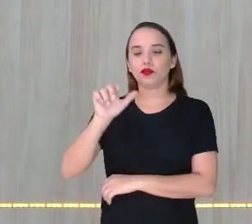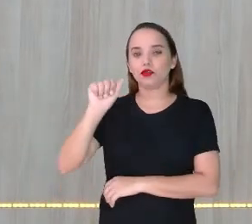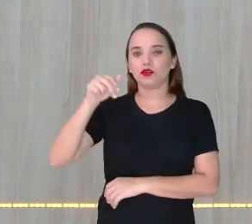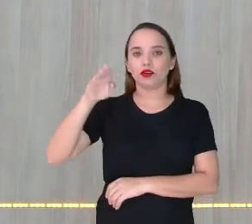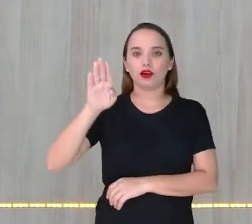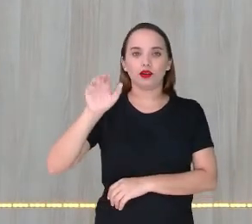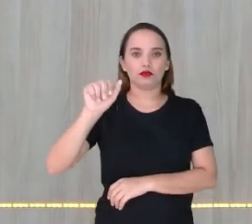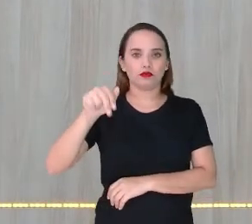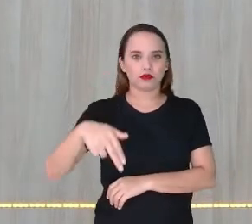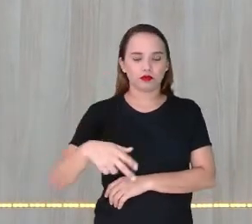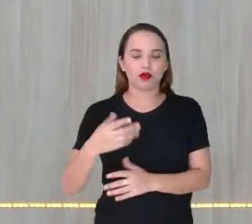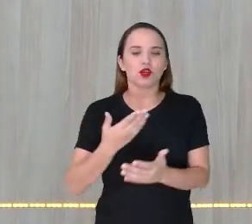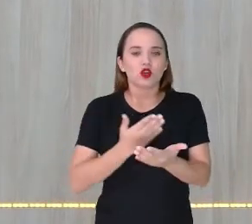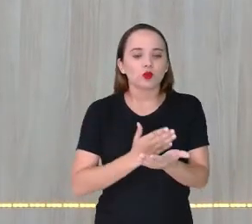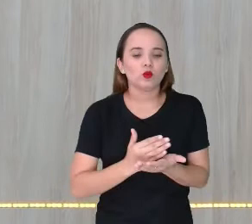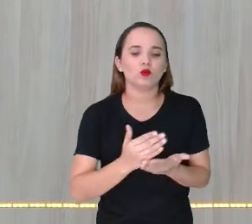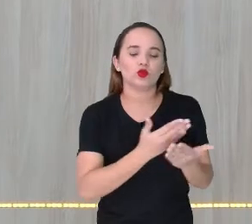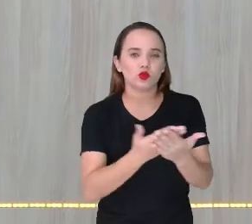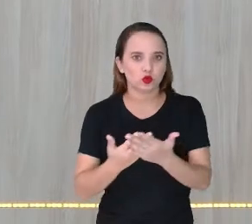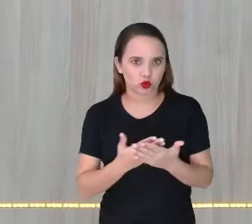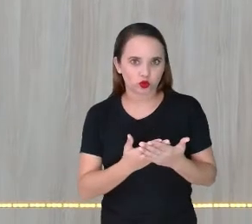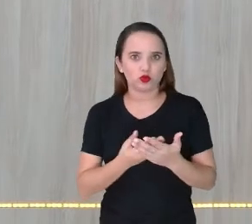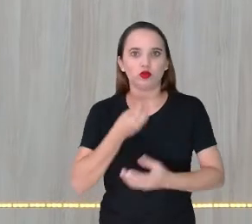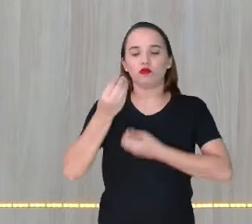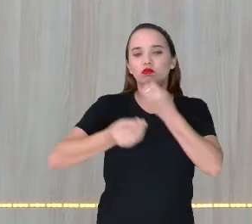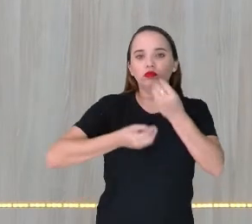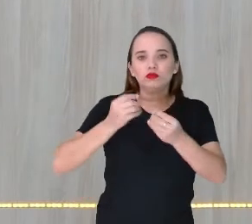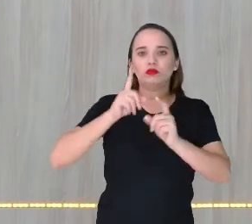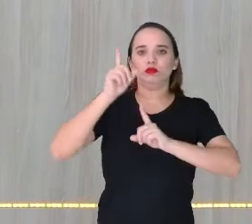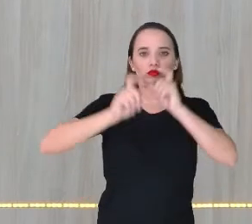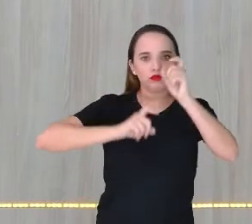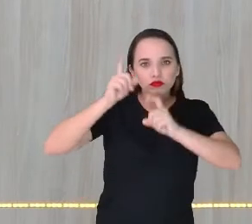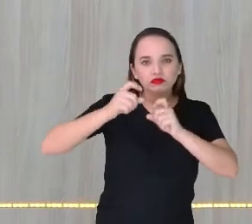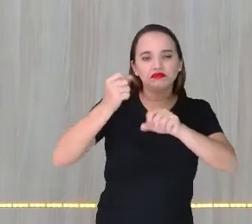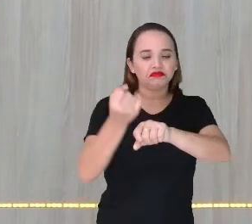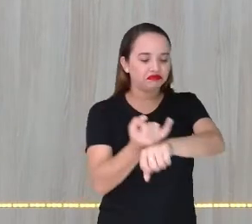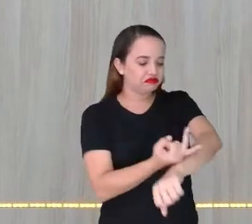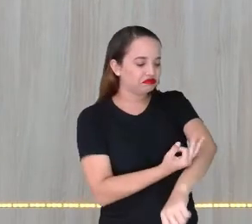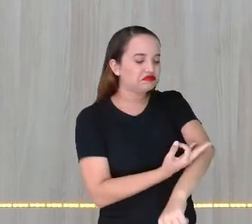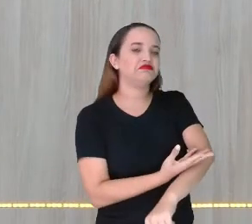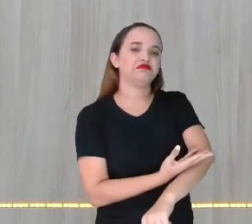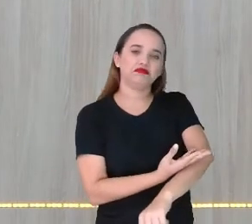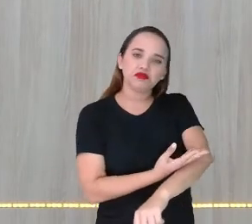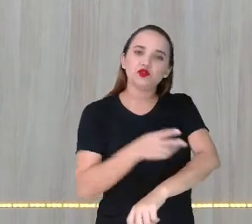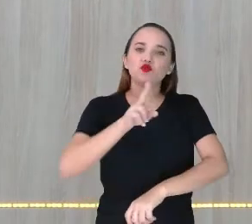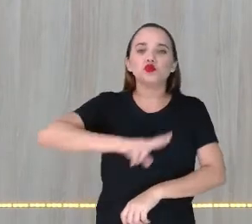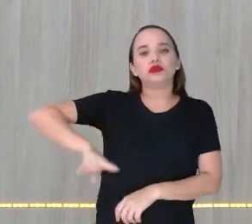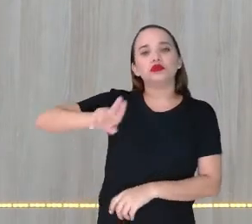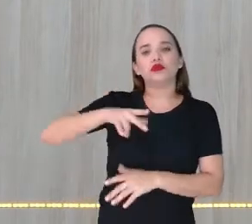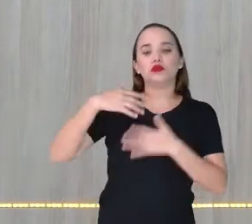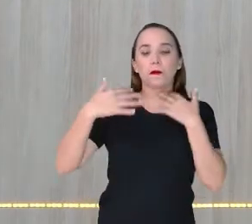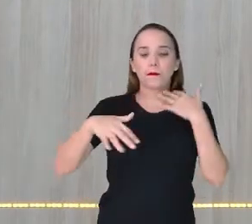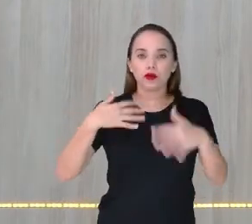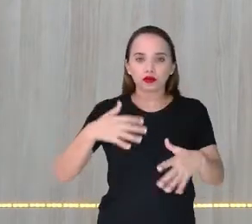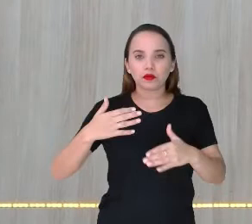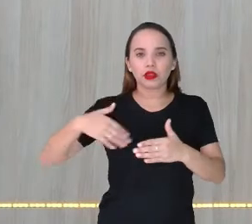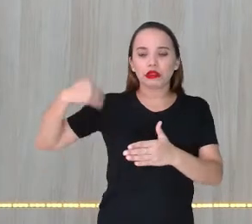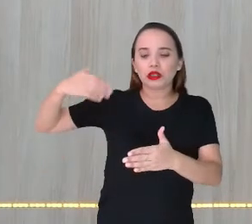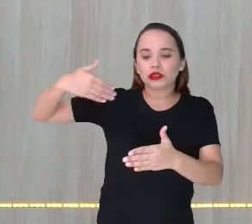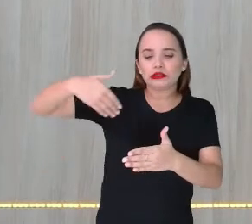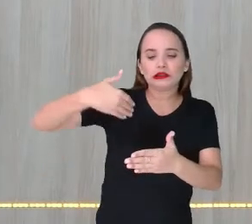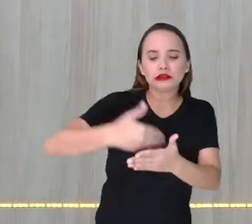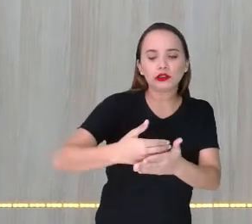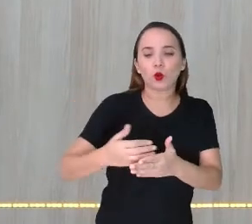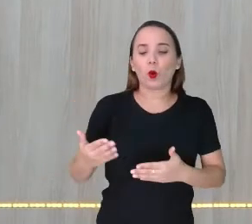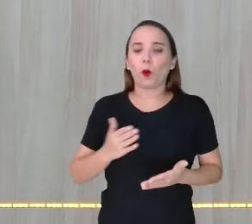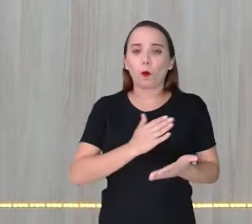estudar, né? Essa questão da expressão, né, de emoções através do movimento desde